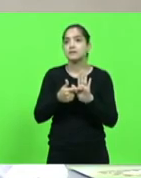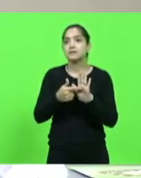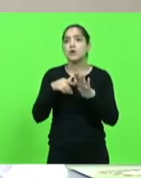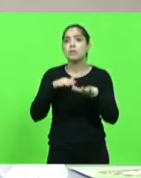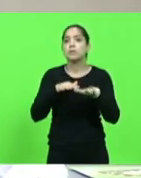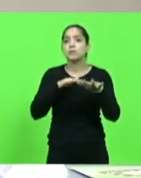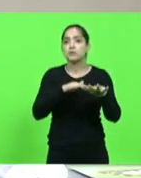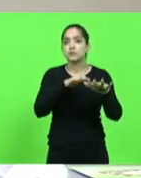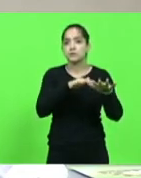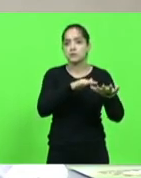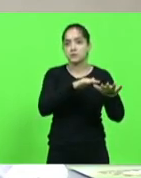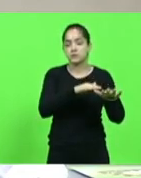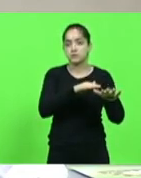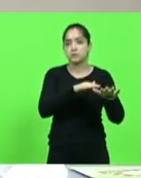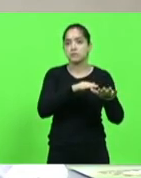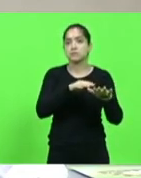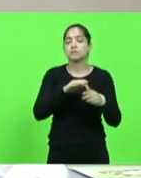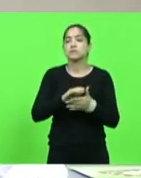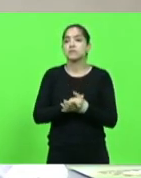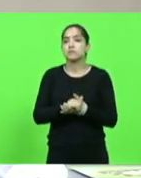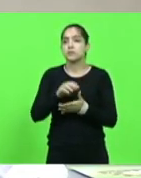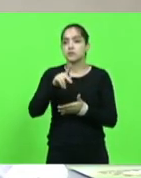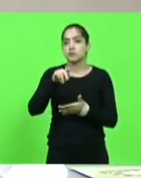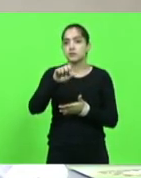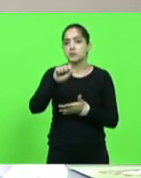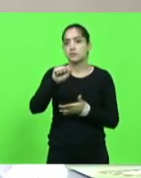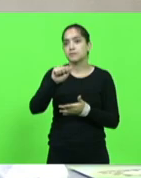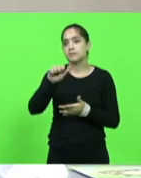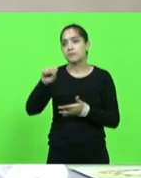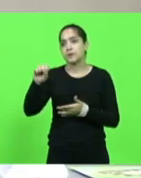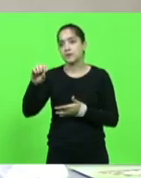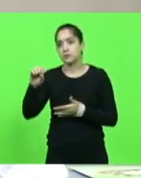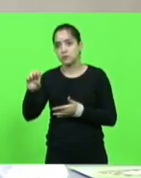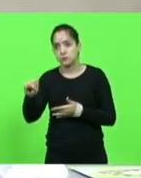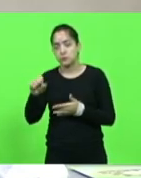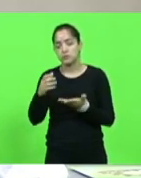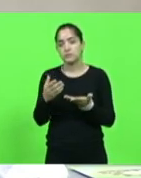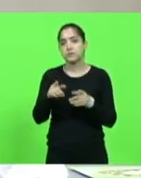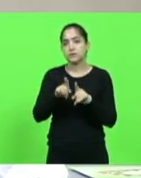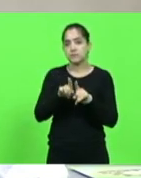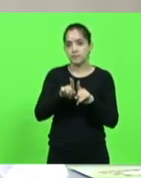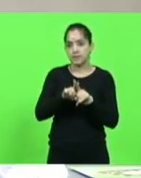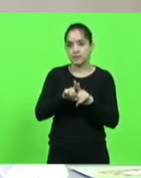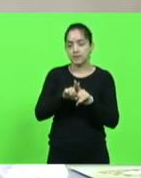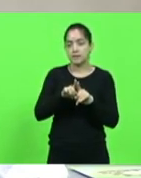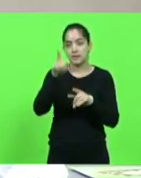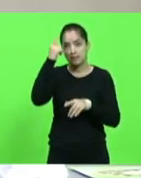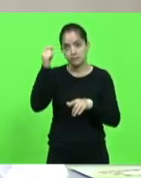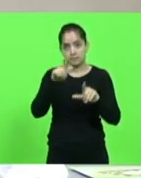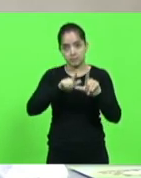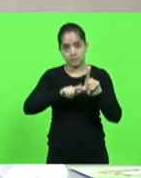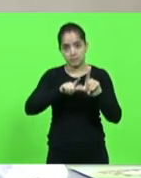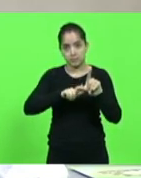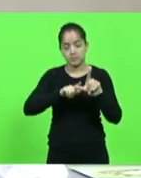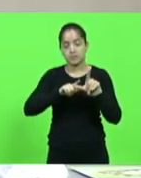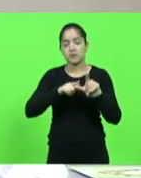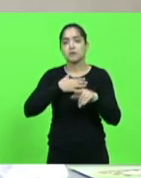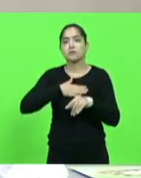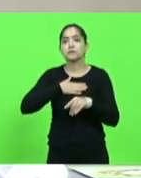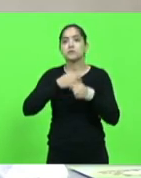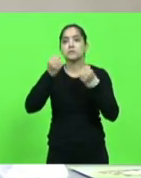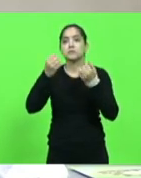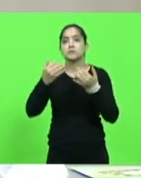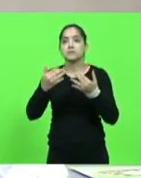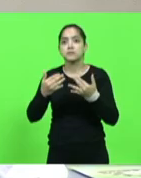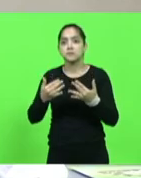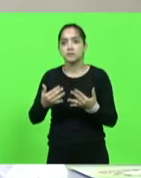Senhor dos Passos. Ainda sobre a Academia Catarinense de Letras, gostaria de relatar uma